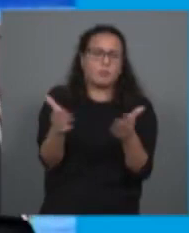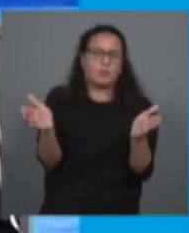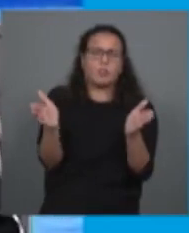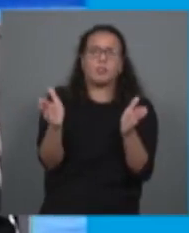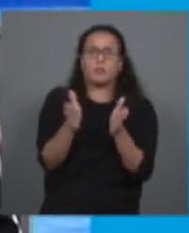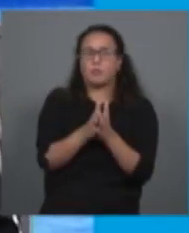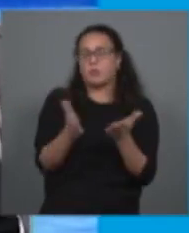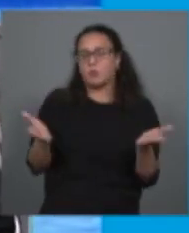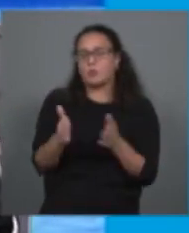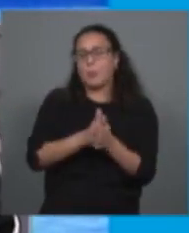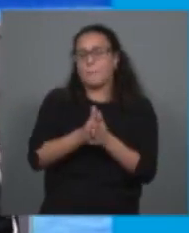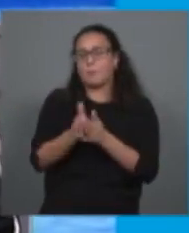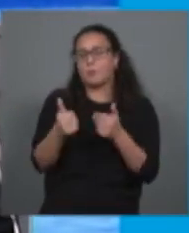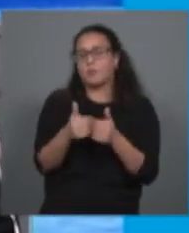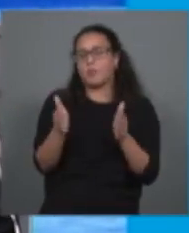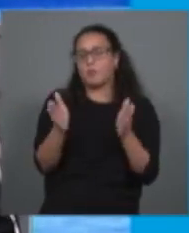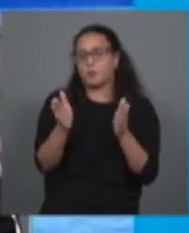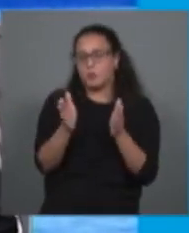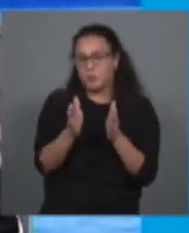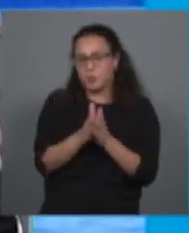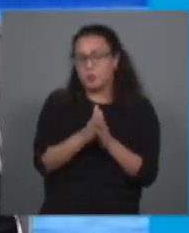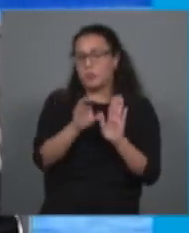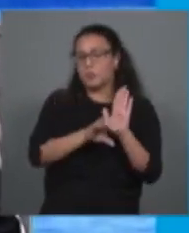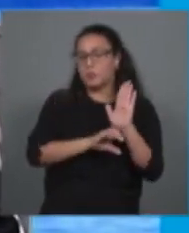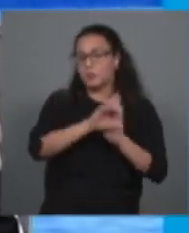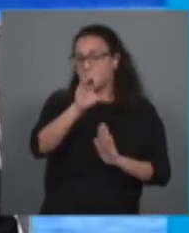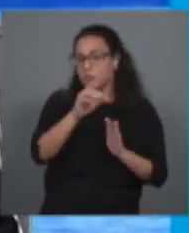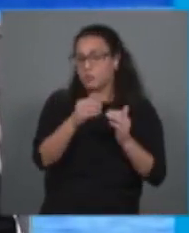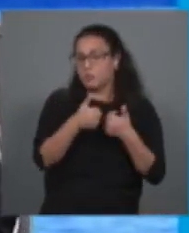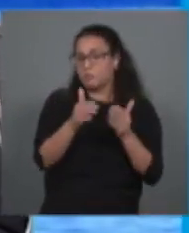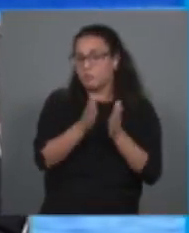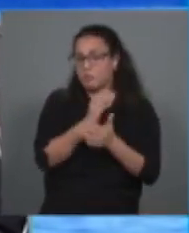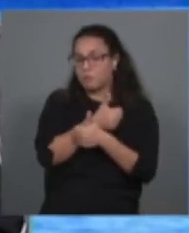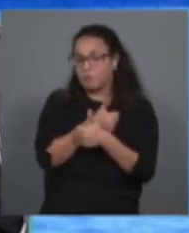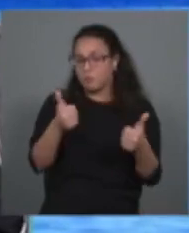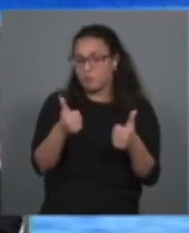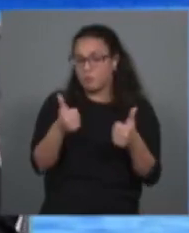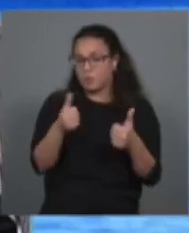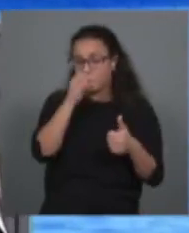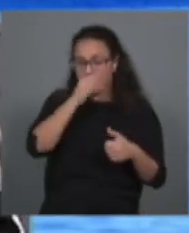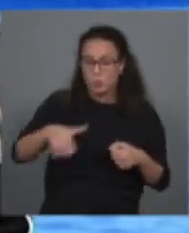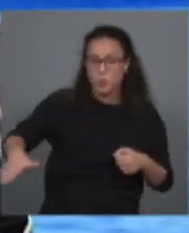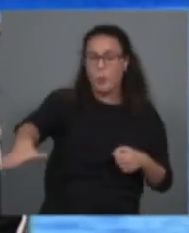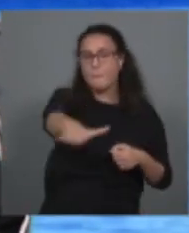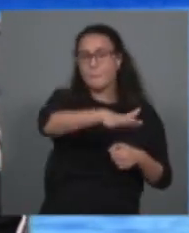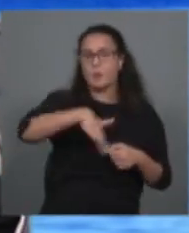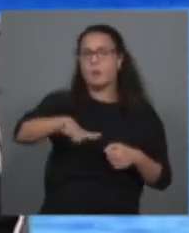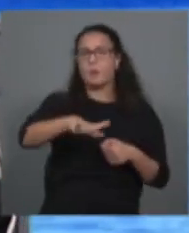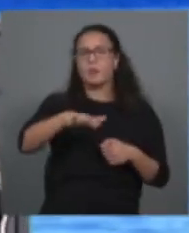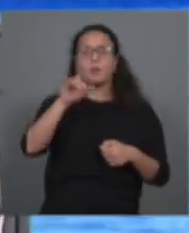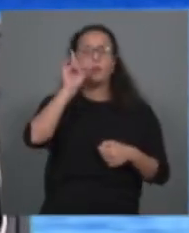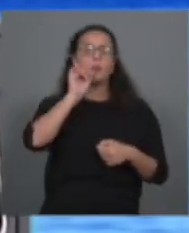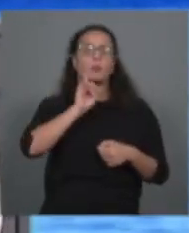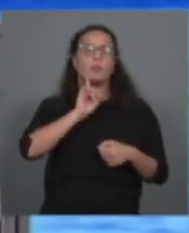ser aproveitado por todos nas mesmas condições. Os parques devem estar abertos. Uma mulher não vai fazer jogging